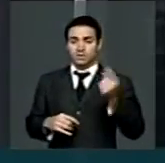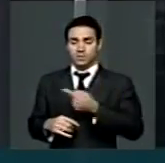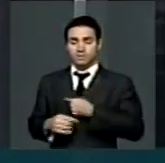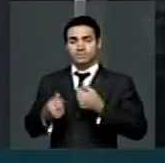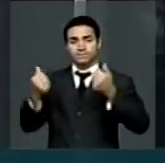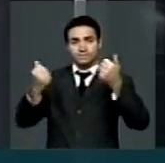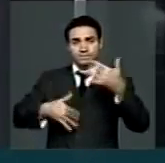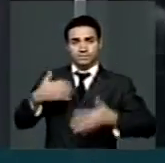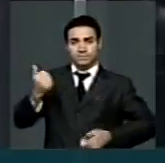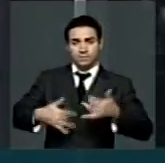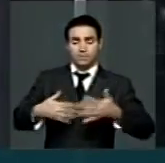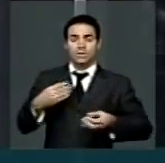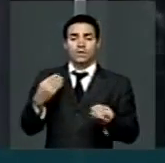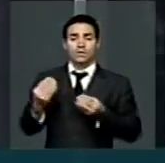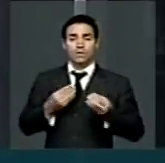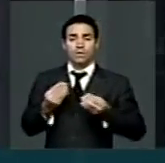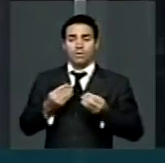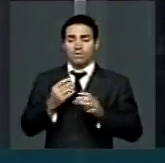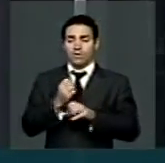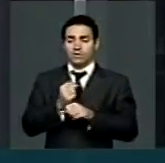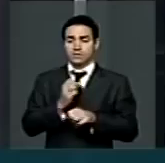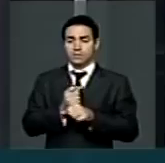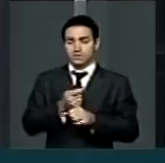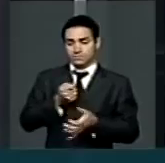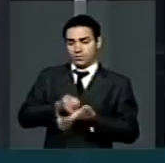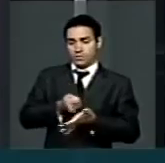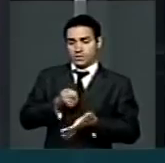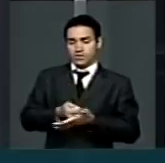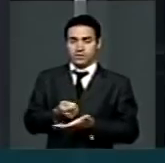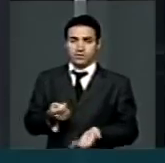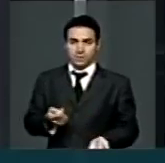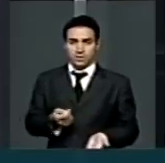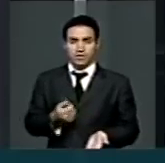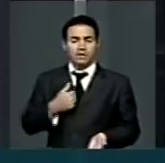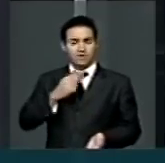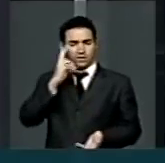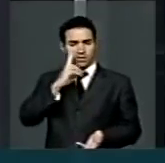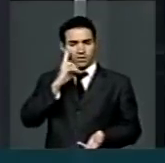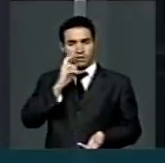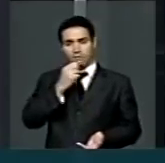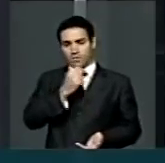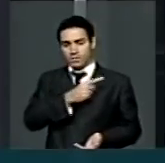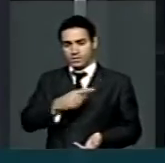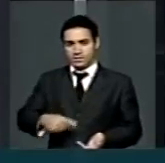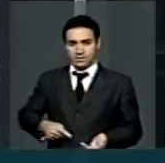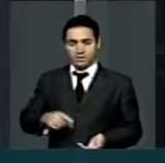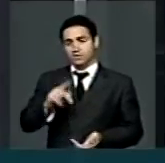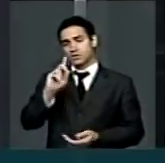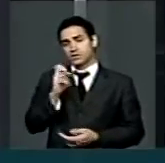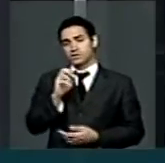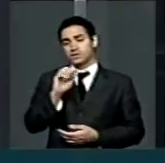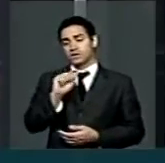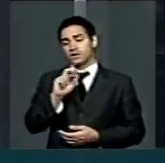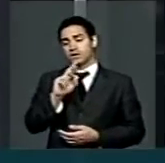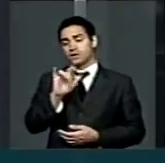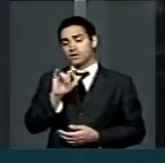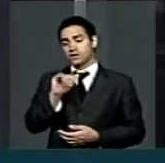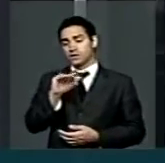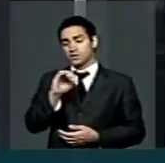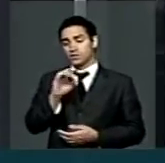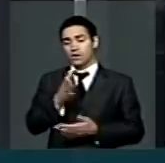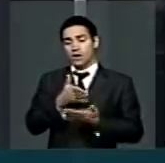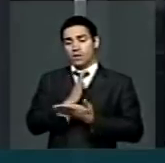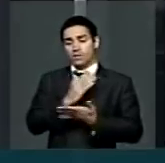tratarmos do orçamento impositivo. Eu me recordo muito bem que o ex-presidente Arlindo aprovou na